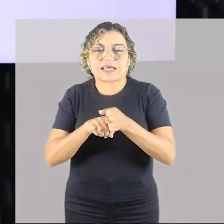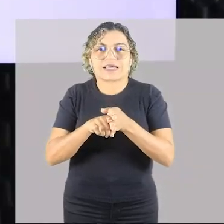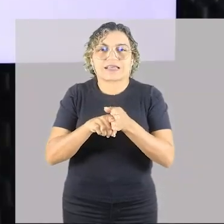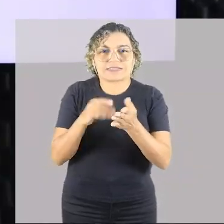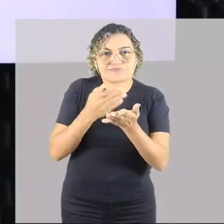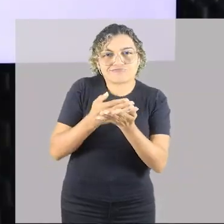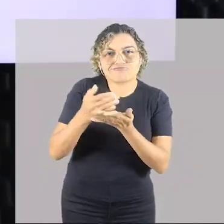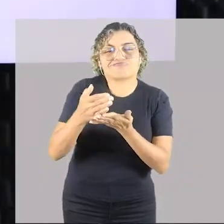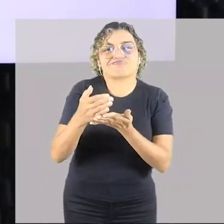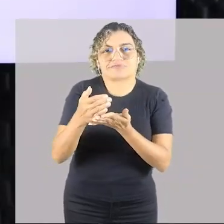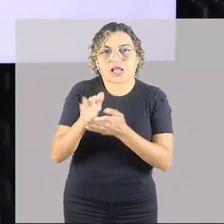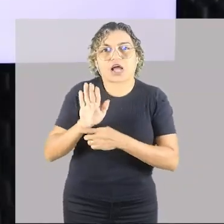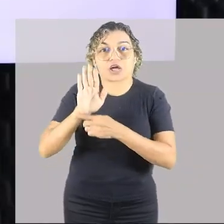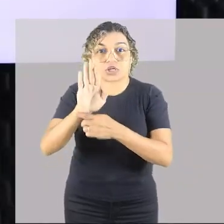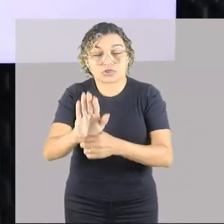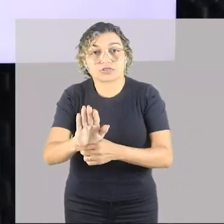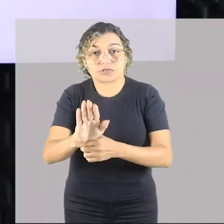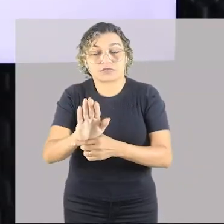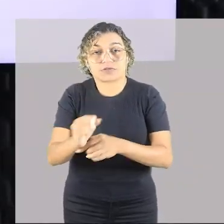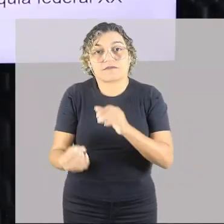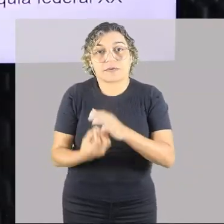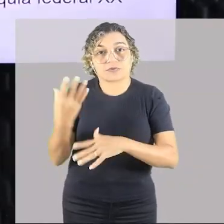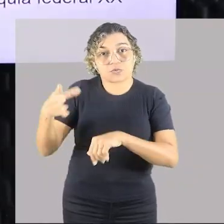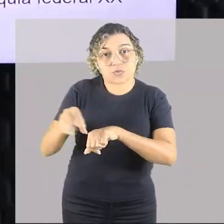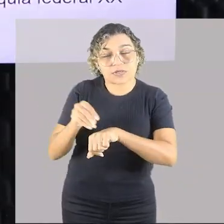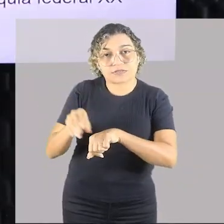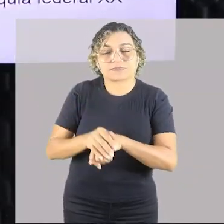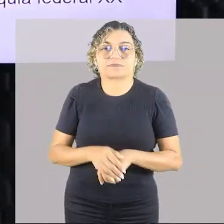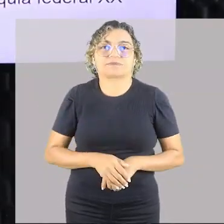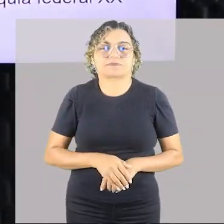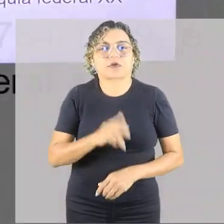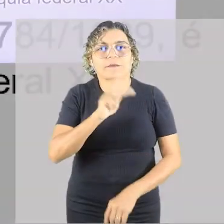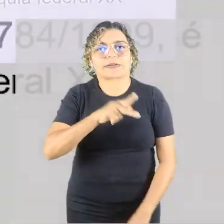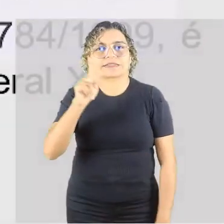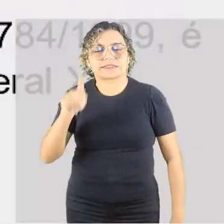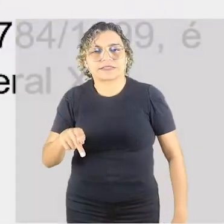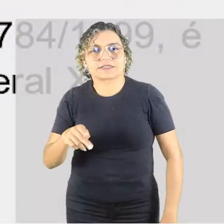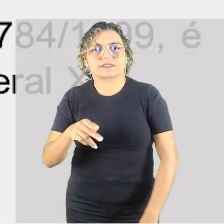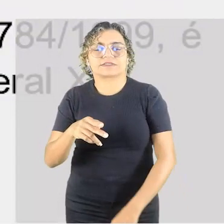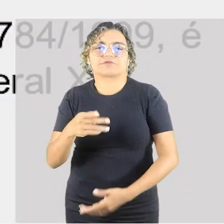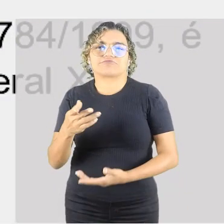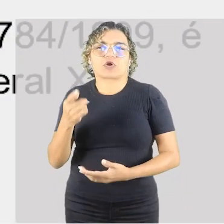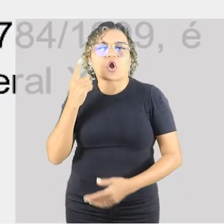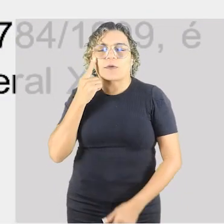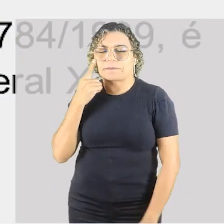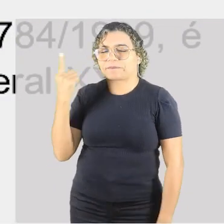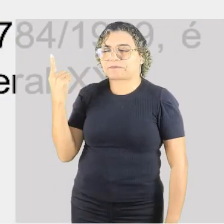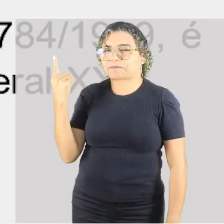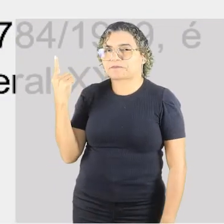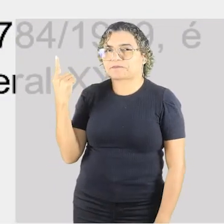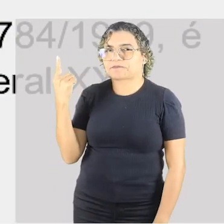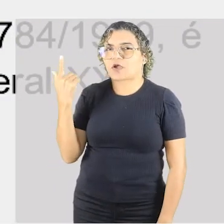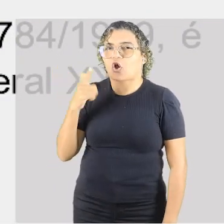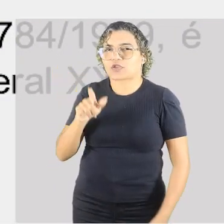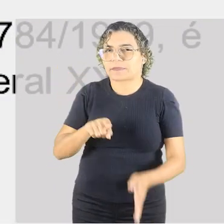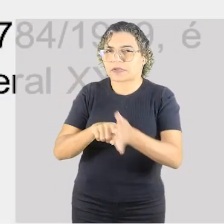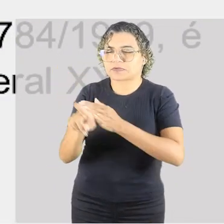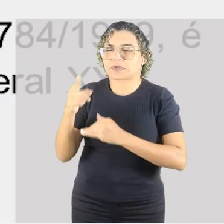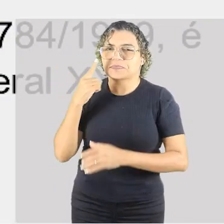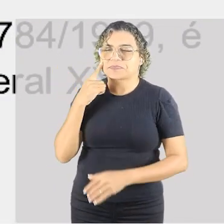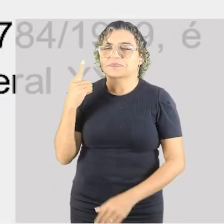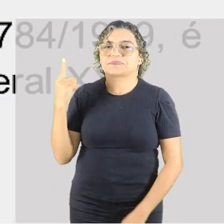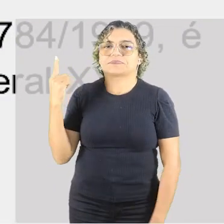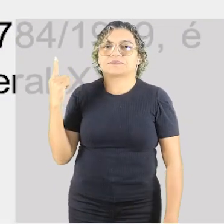está instruindo, você está auxiliando na formação do convencimento. O presidente da autarquia federal XX delegou a